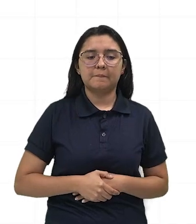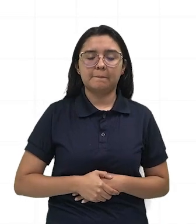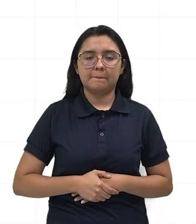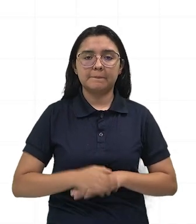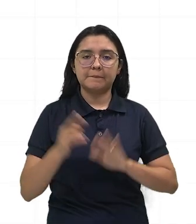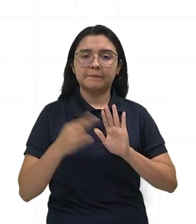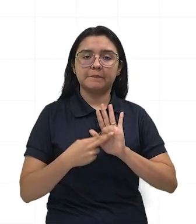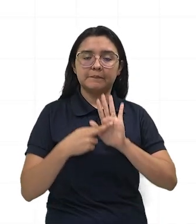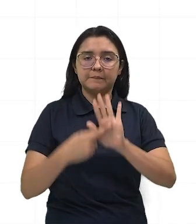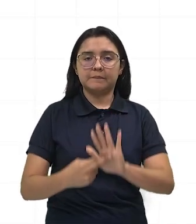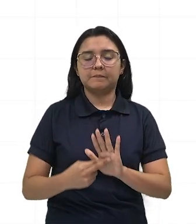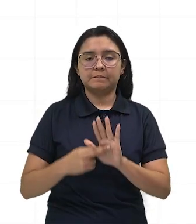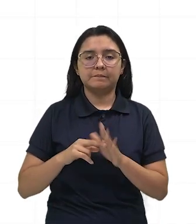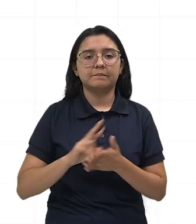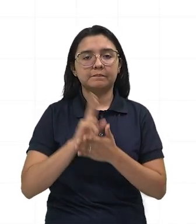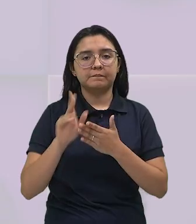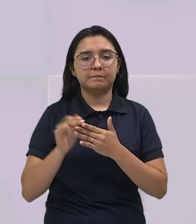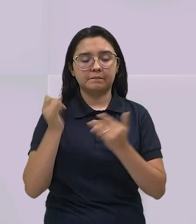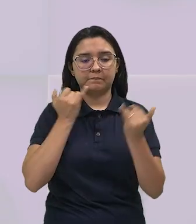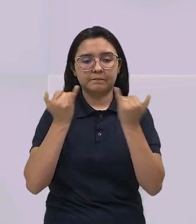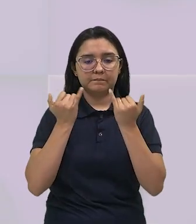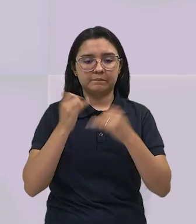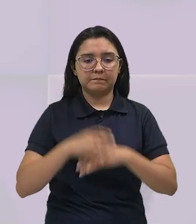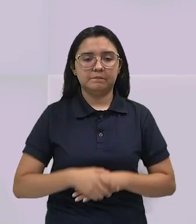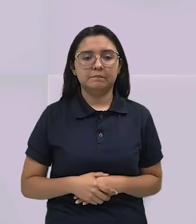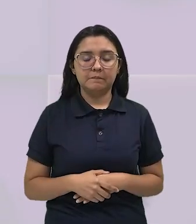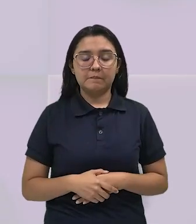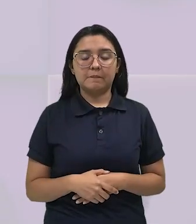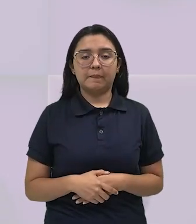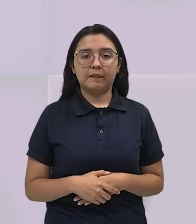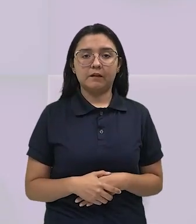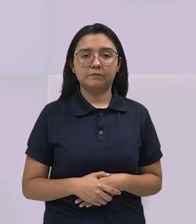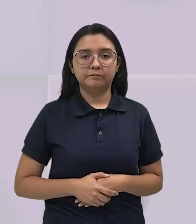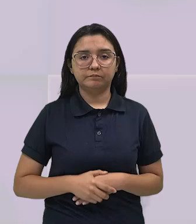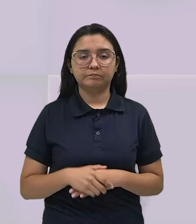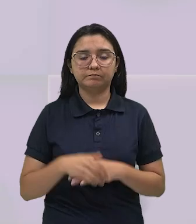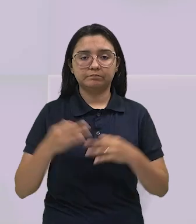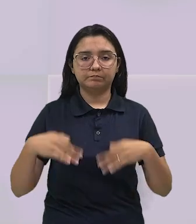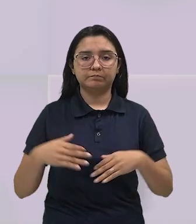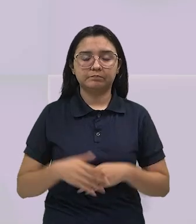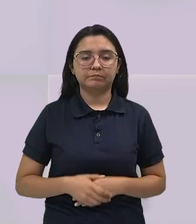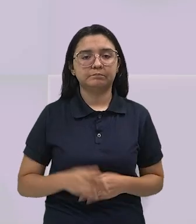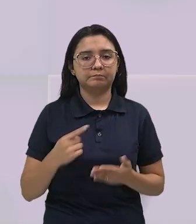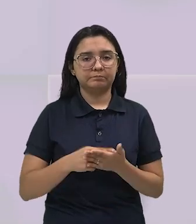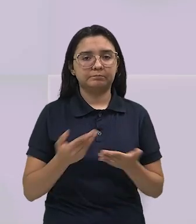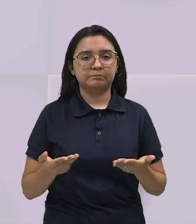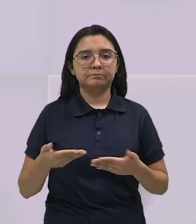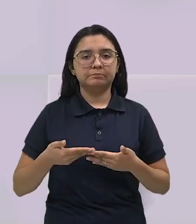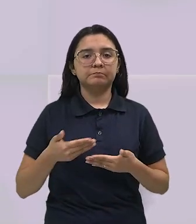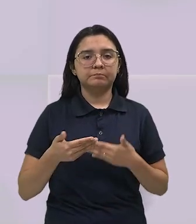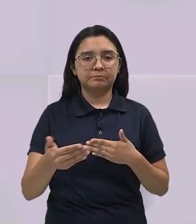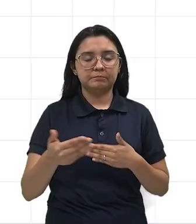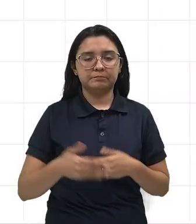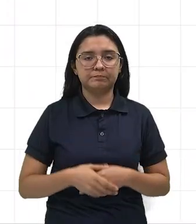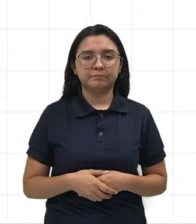conjunto de dados de uma pesquisa. Muito bem, então te convido agora, vamos para a nossa aula.